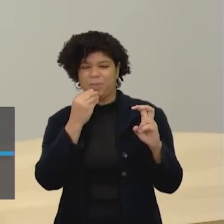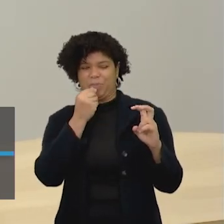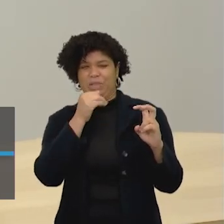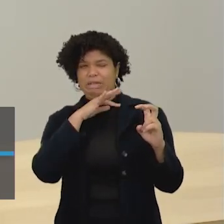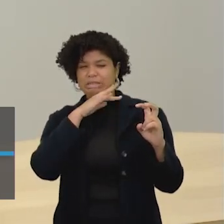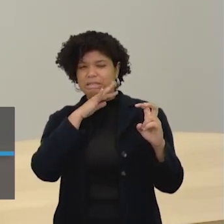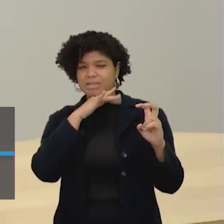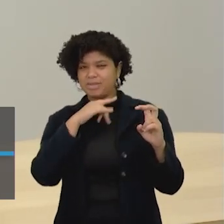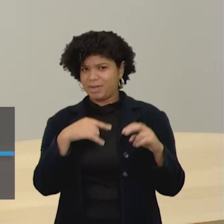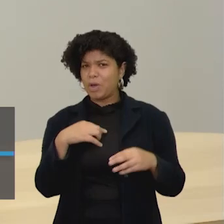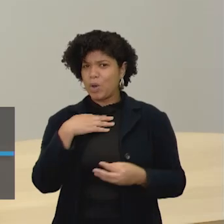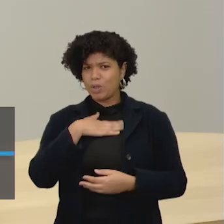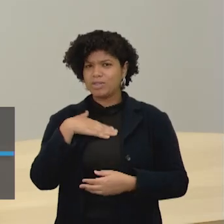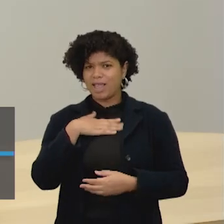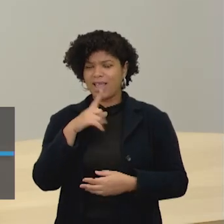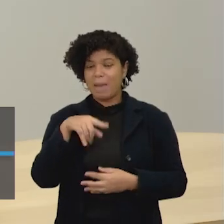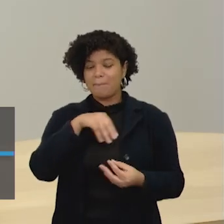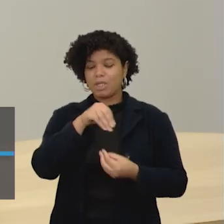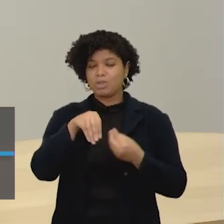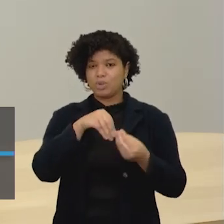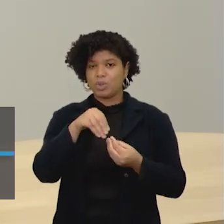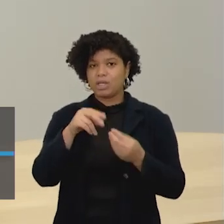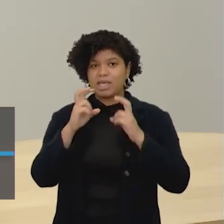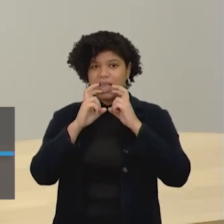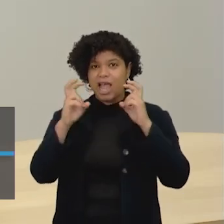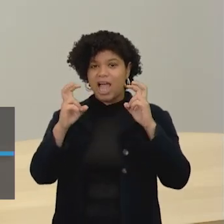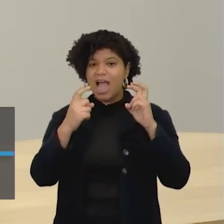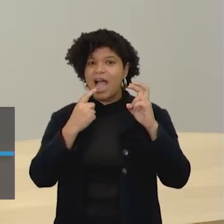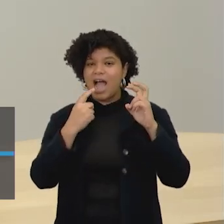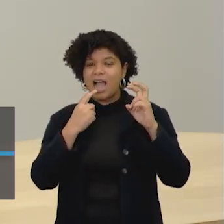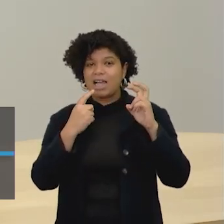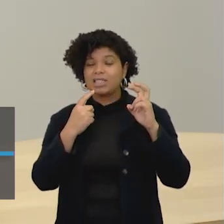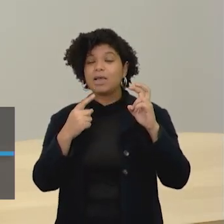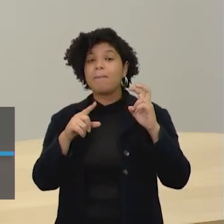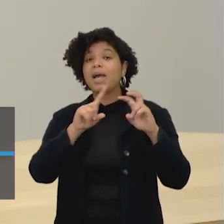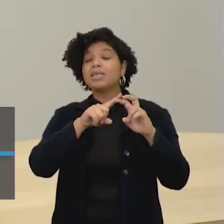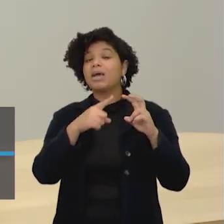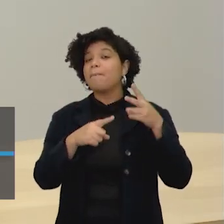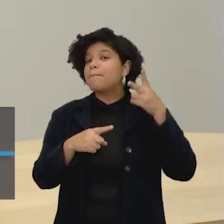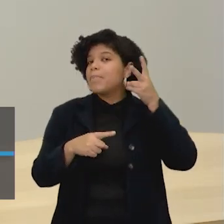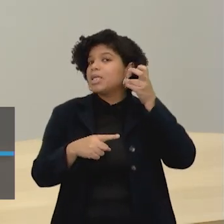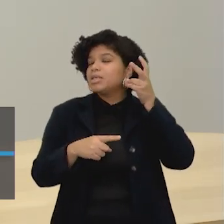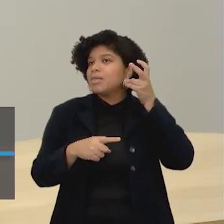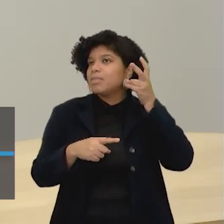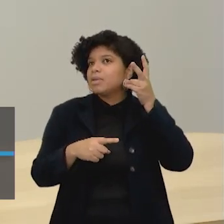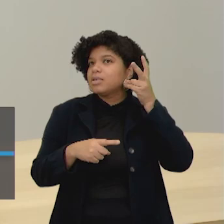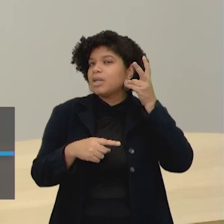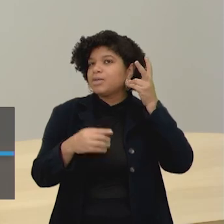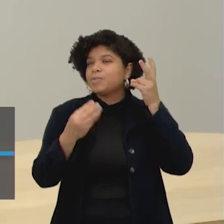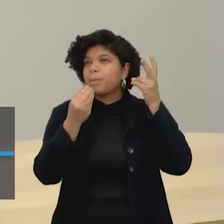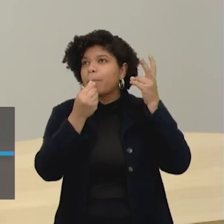fez uma associação sinestésica aí, né? O berro, que a gente percebe pela audição, e o ardido, que a gente percebe pelo